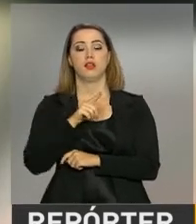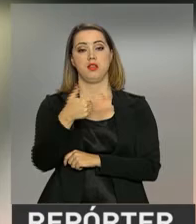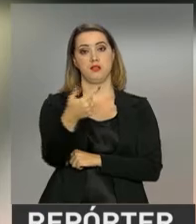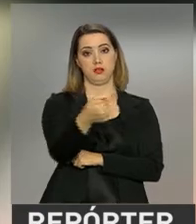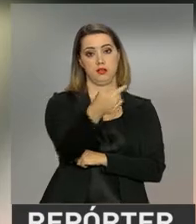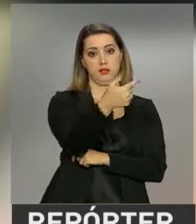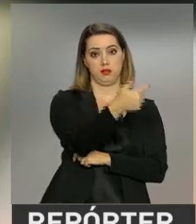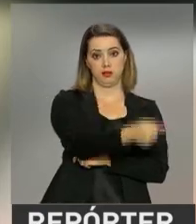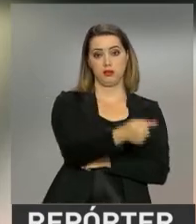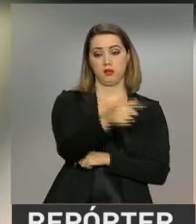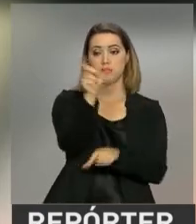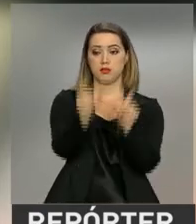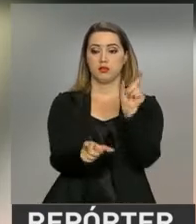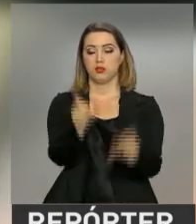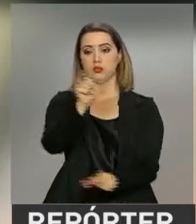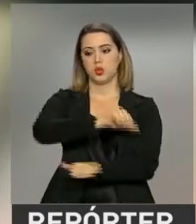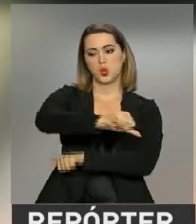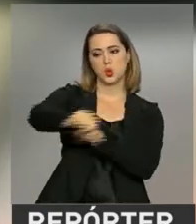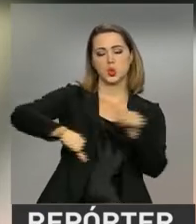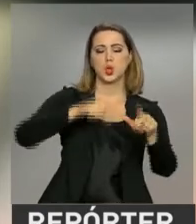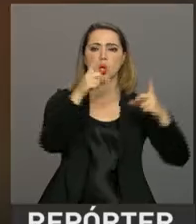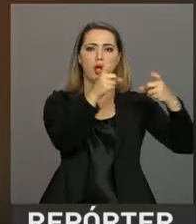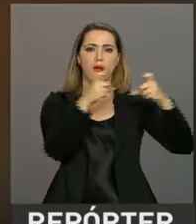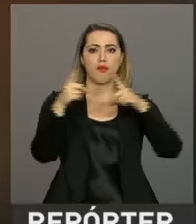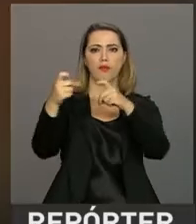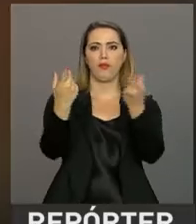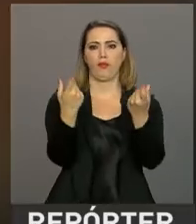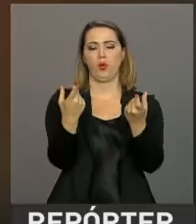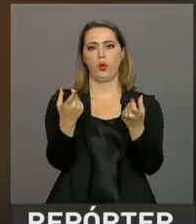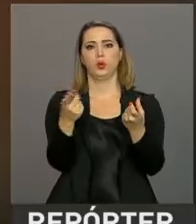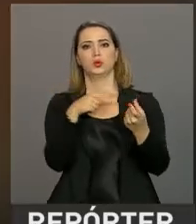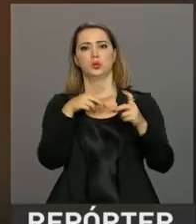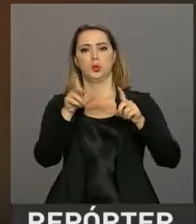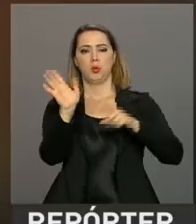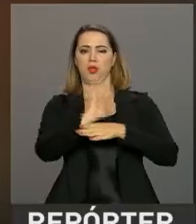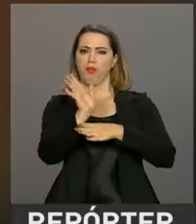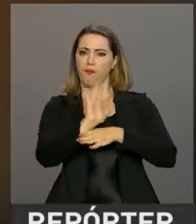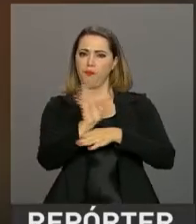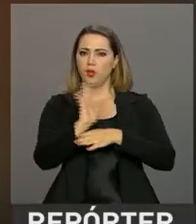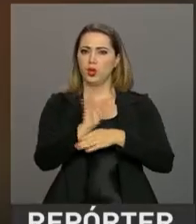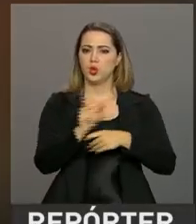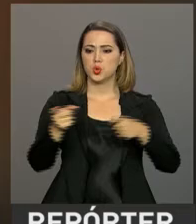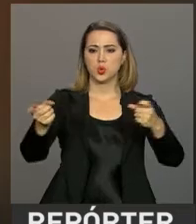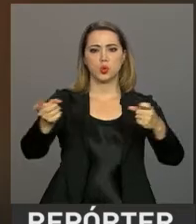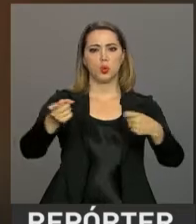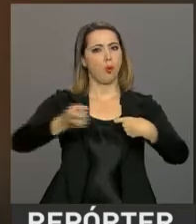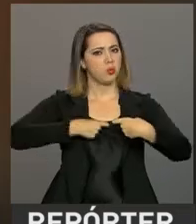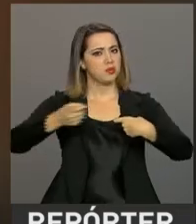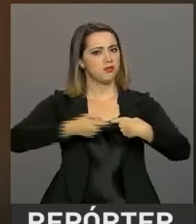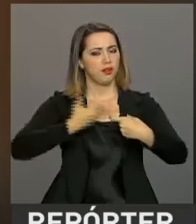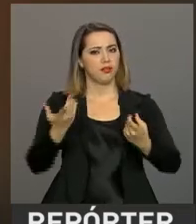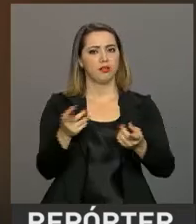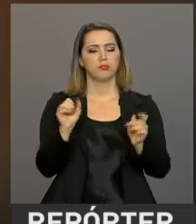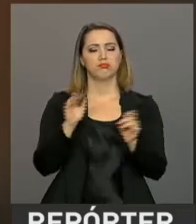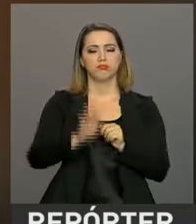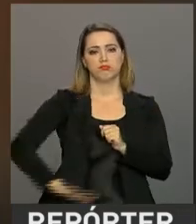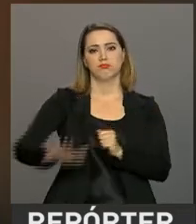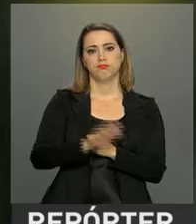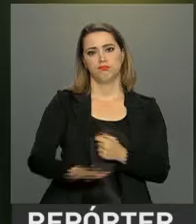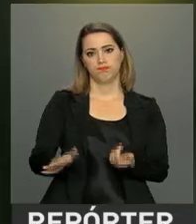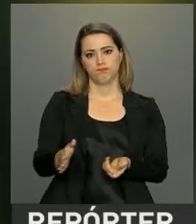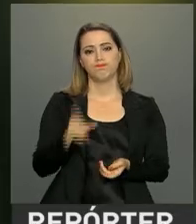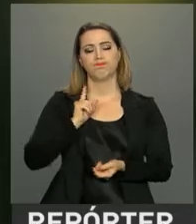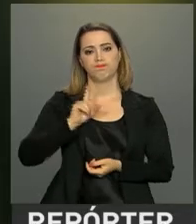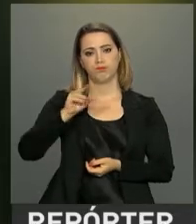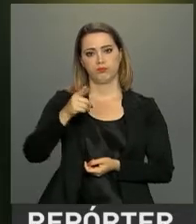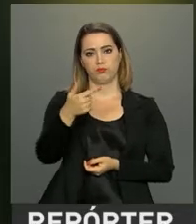distribuir fotos e vídeos pornográficos com crianças e adolescentes. Durante as investigações, a Polícia Federal antecipou o cumprimento de 7